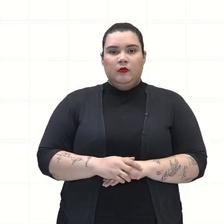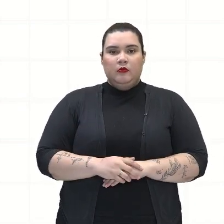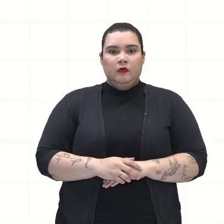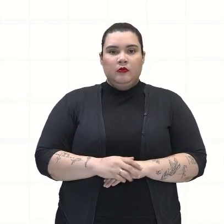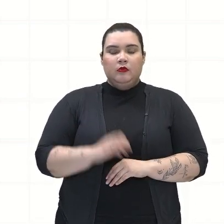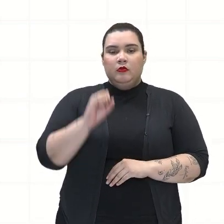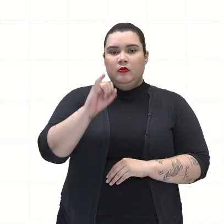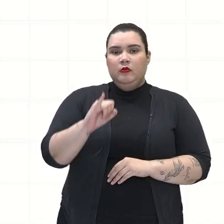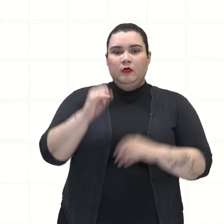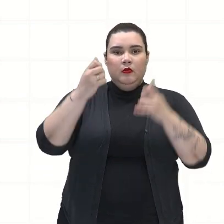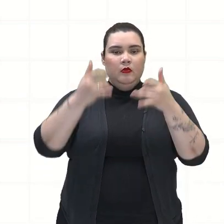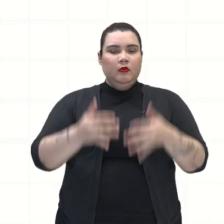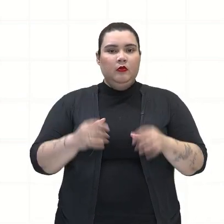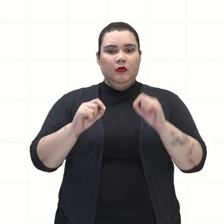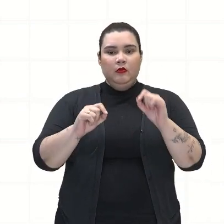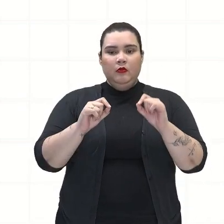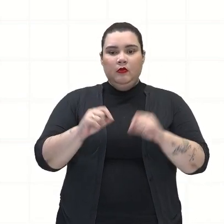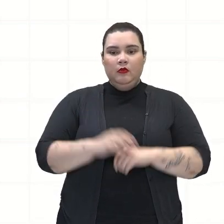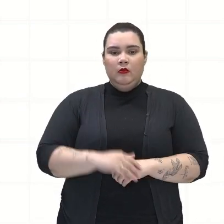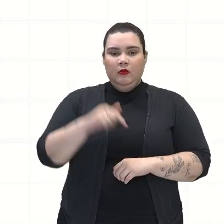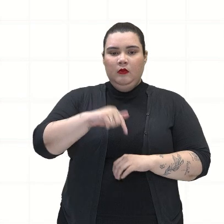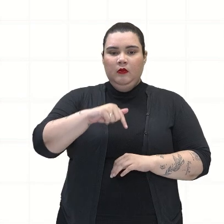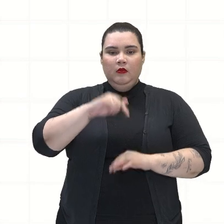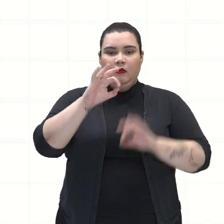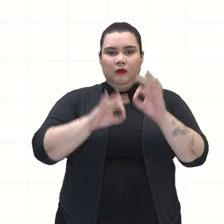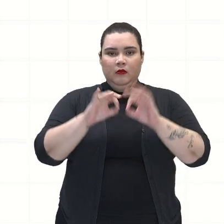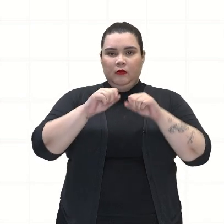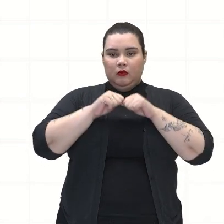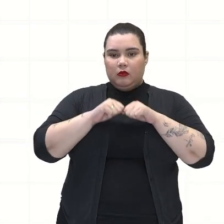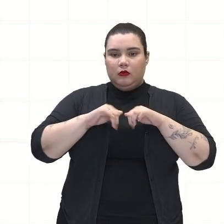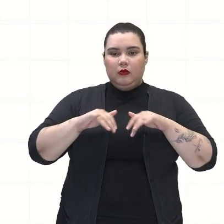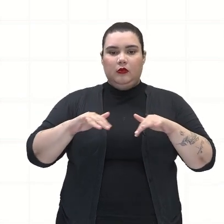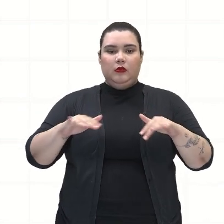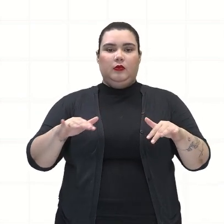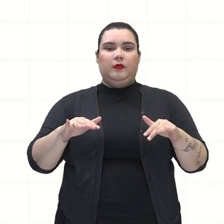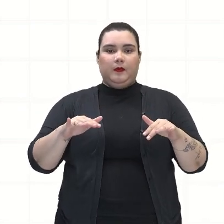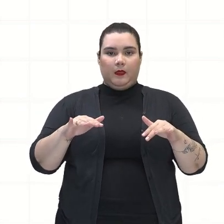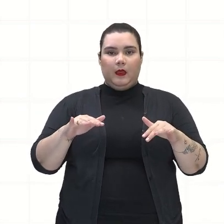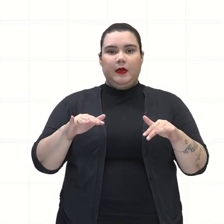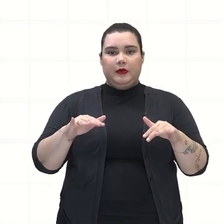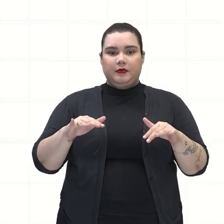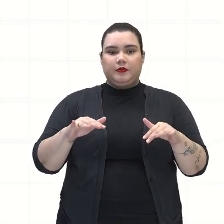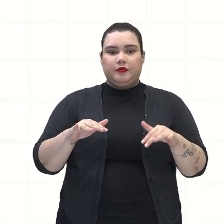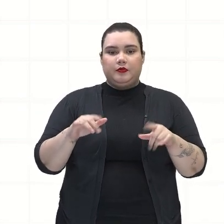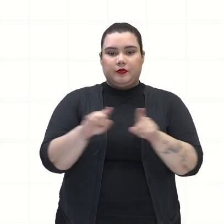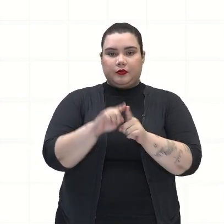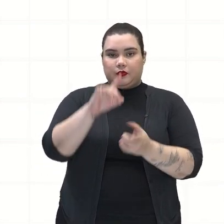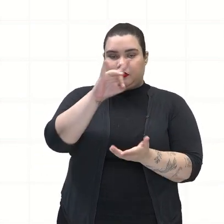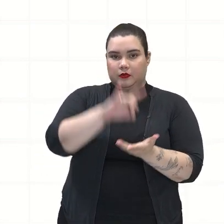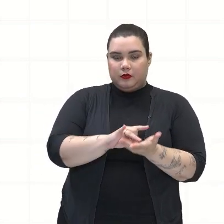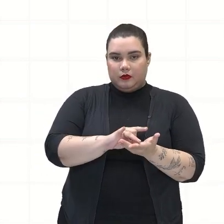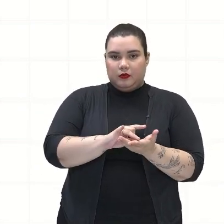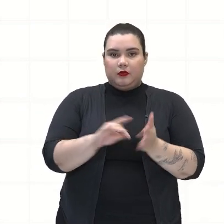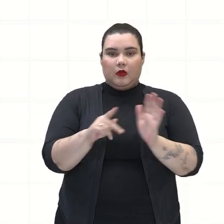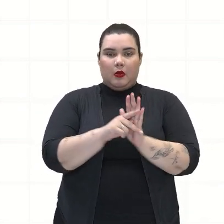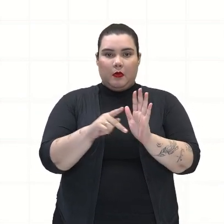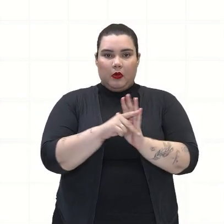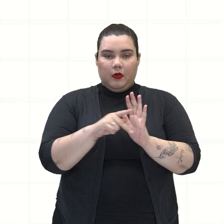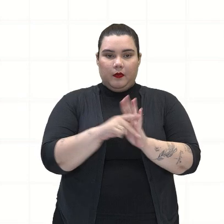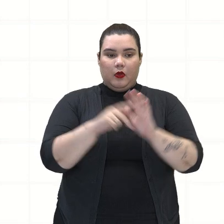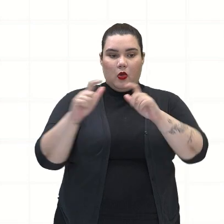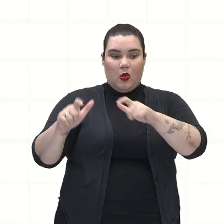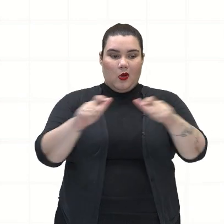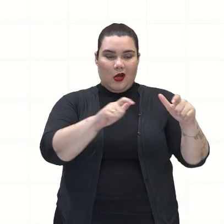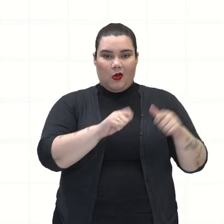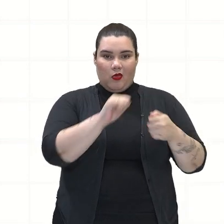após, né, esse processo de expansão e consolidação das estruturas do